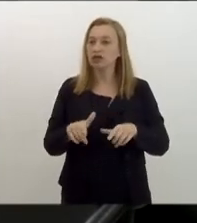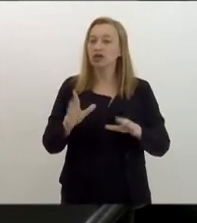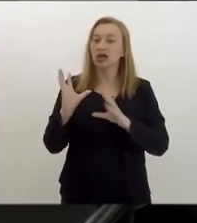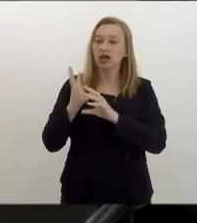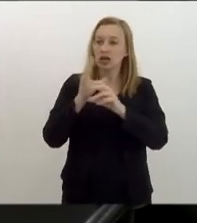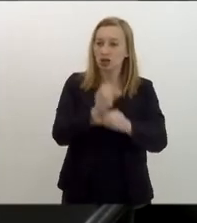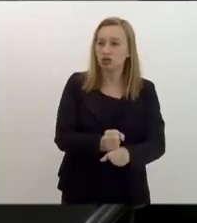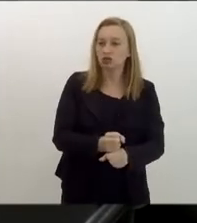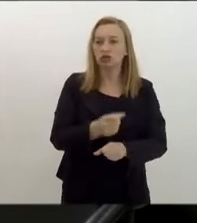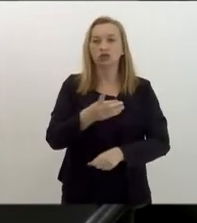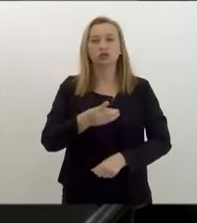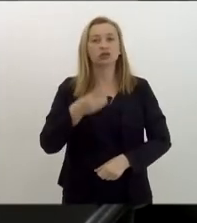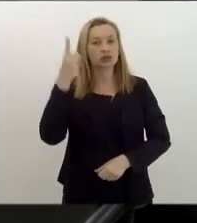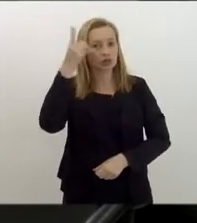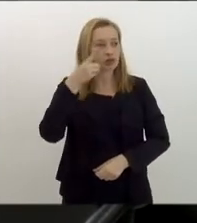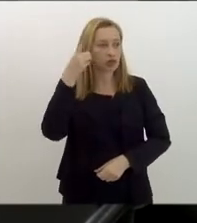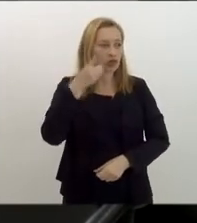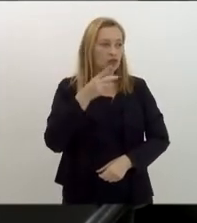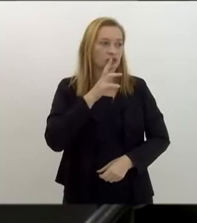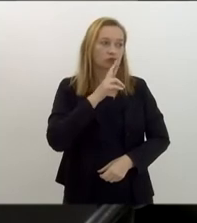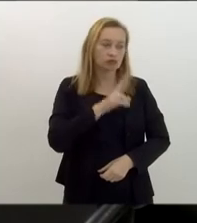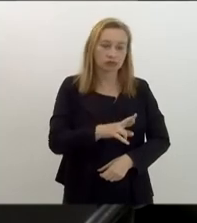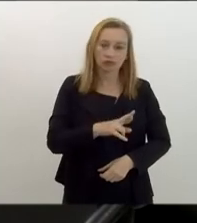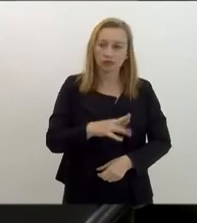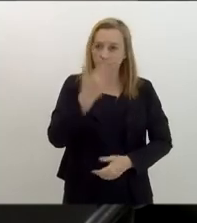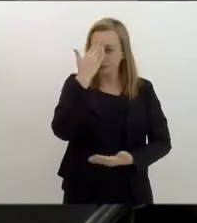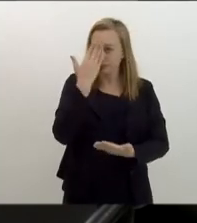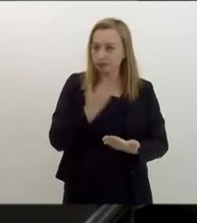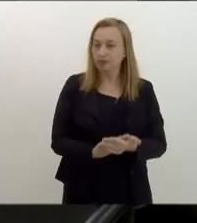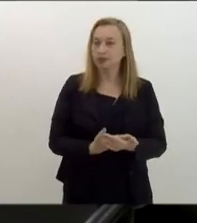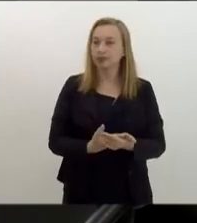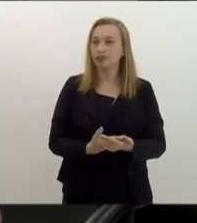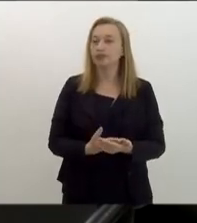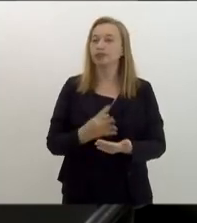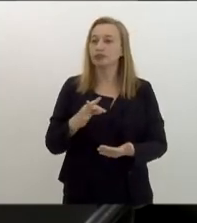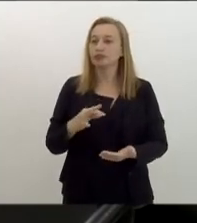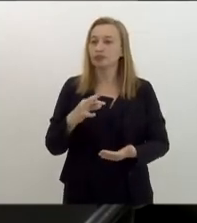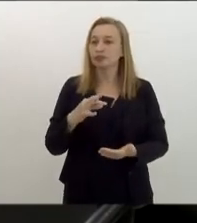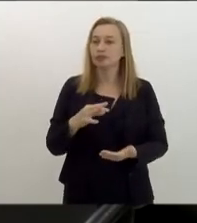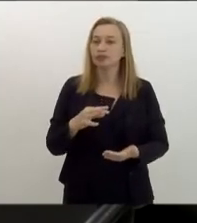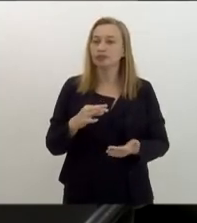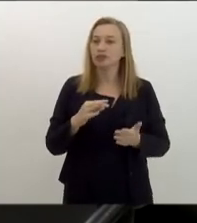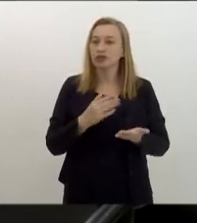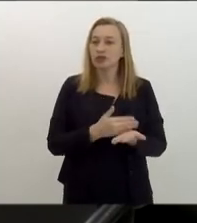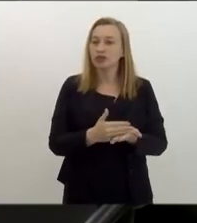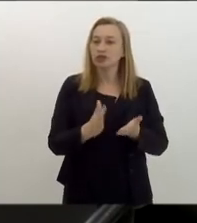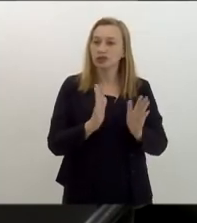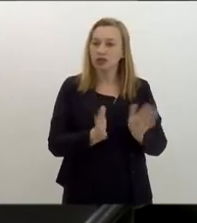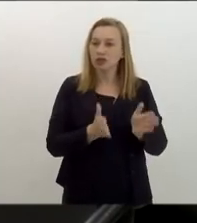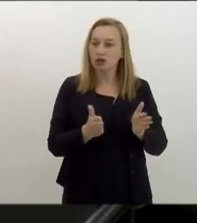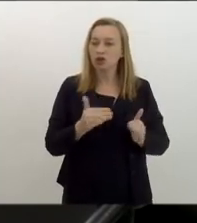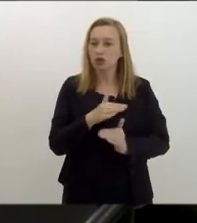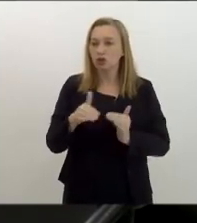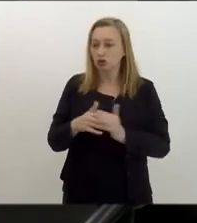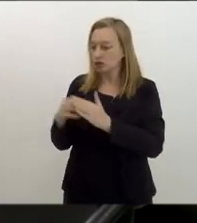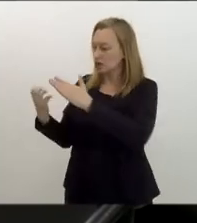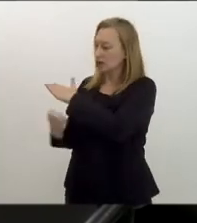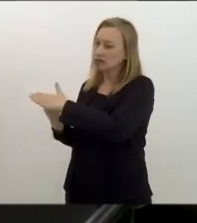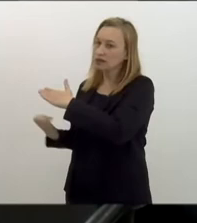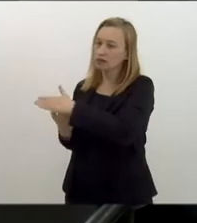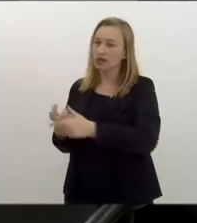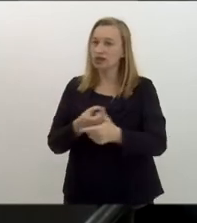Resumindo a minha resposta eu acredito no final das contas que e agora aquelas empresas